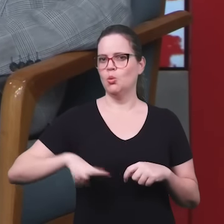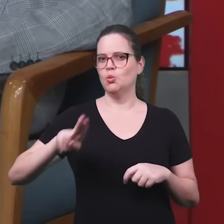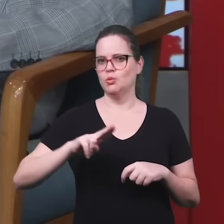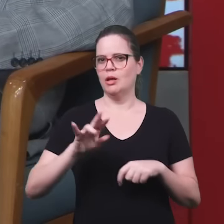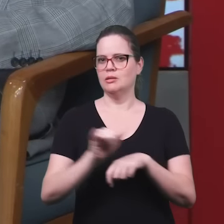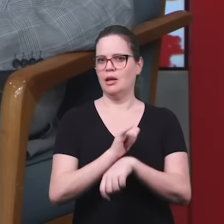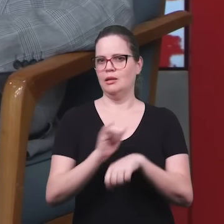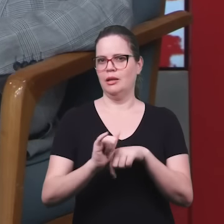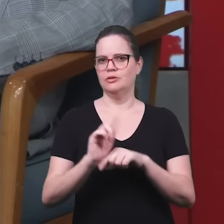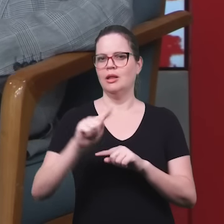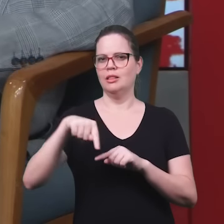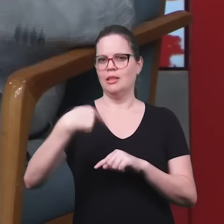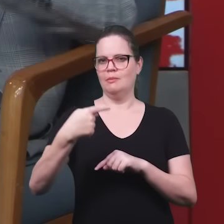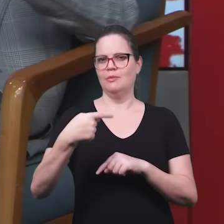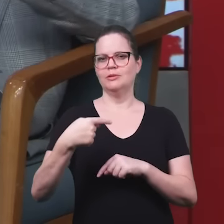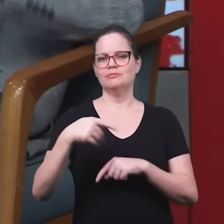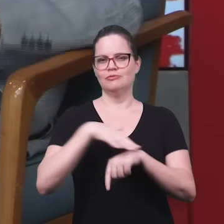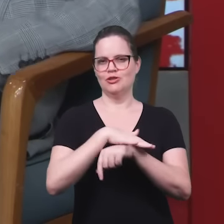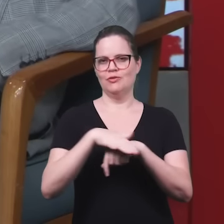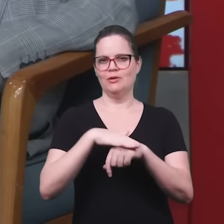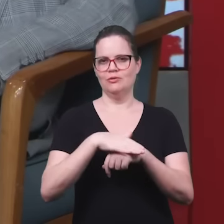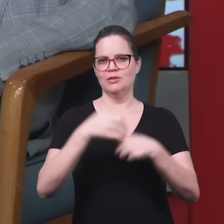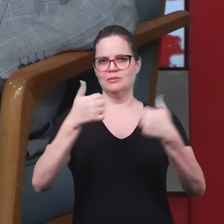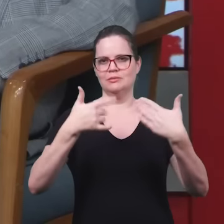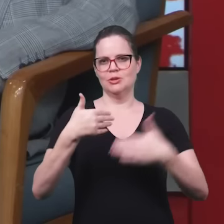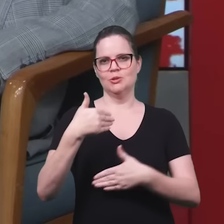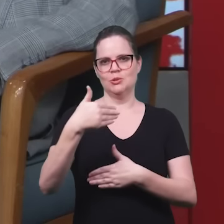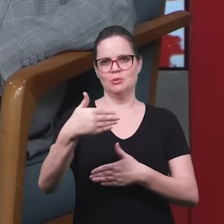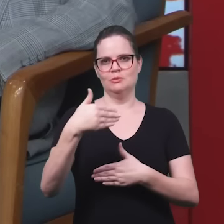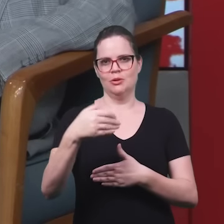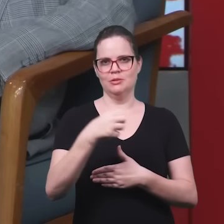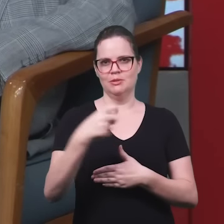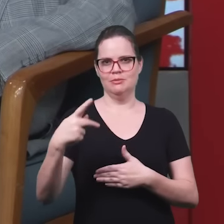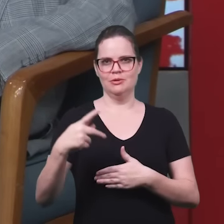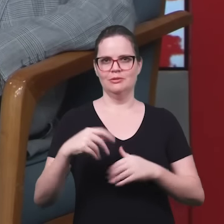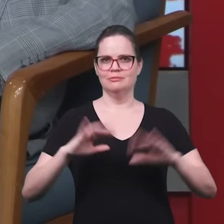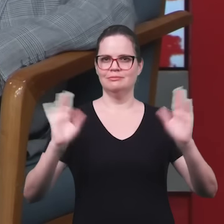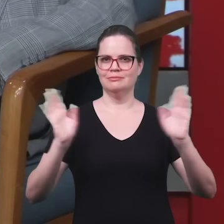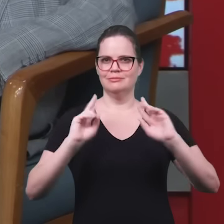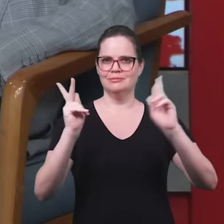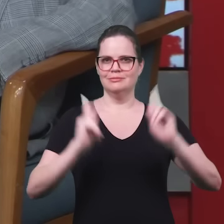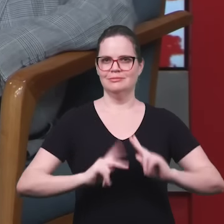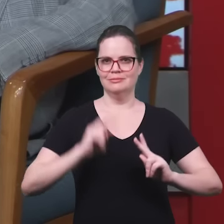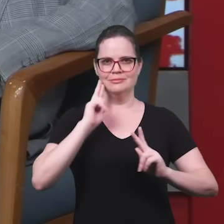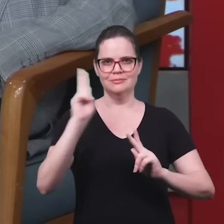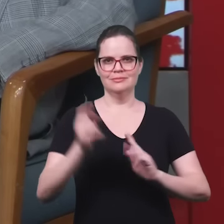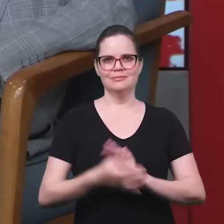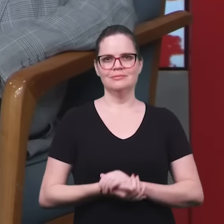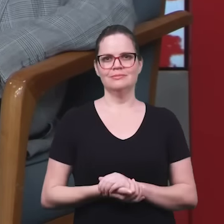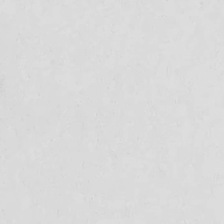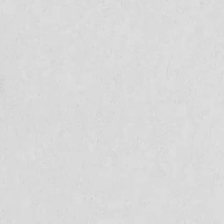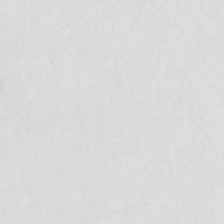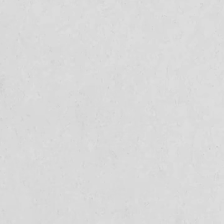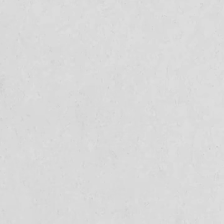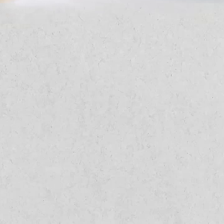precisamos conversar também, mas no nosso próximo programa. A paz do Senhor a todos.